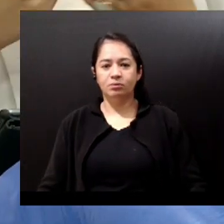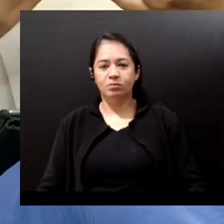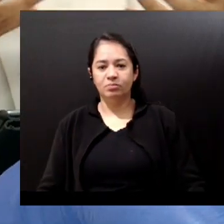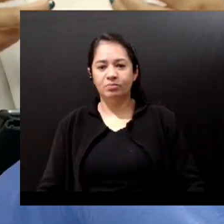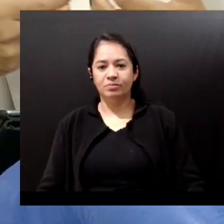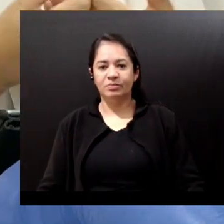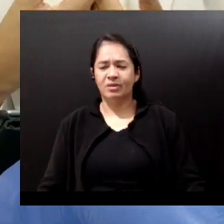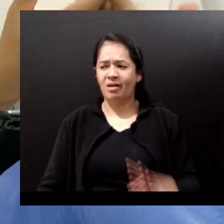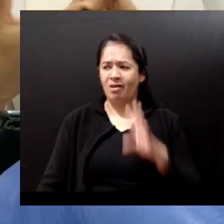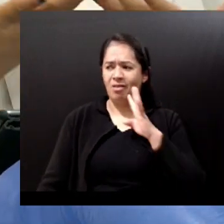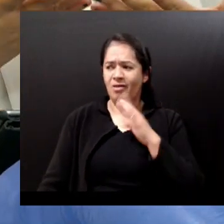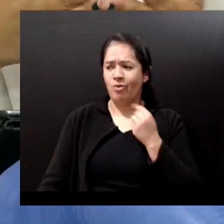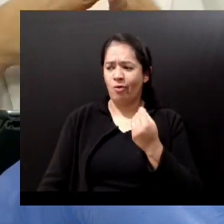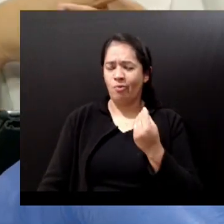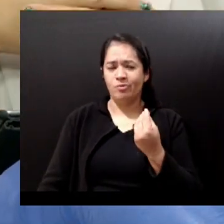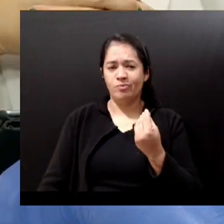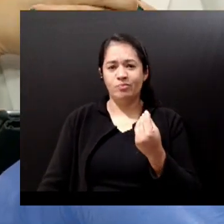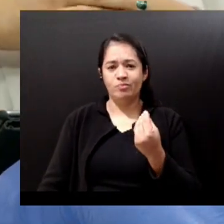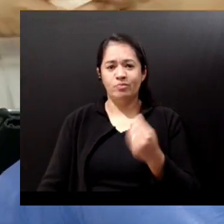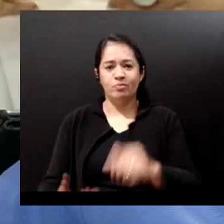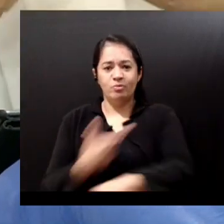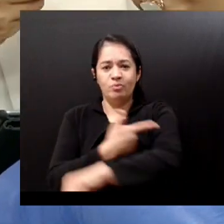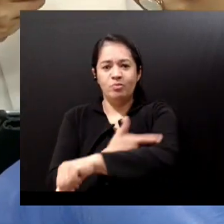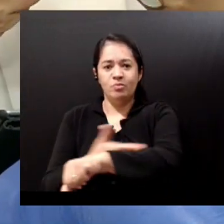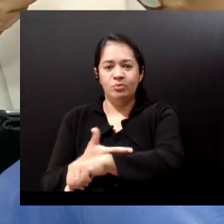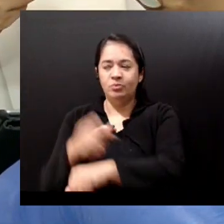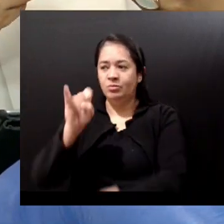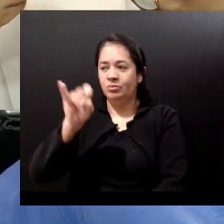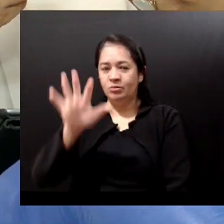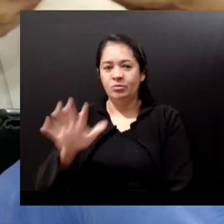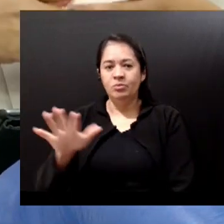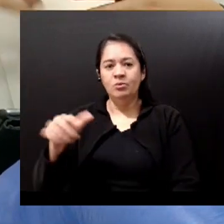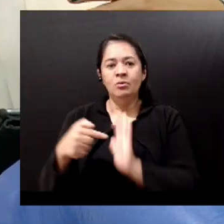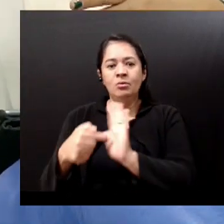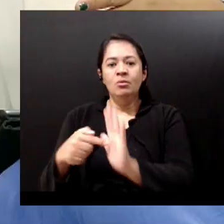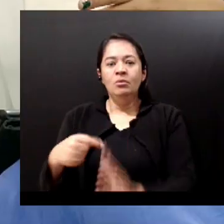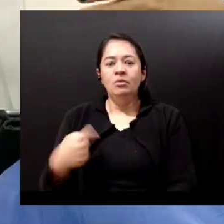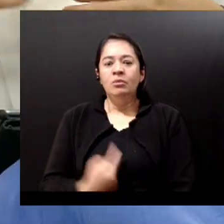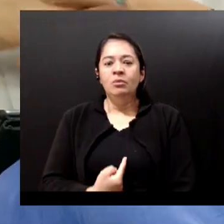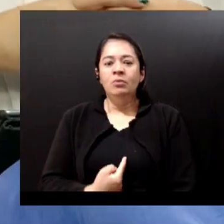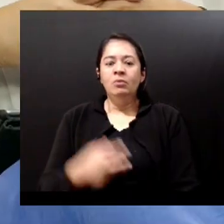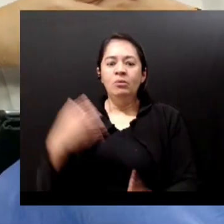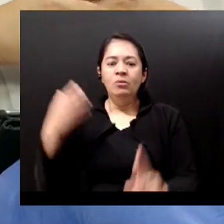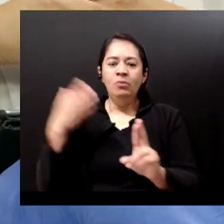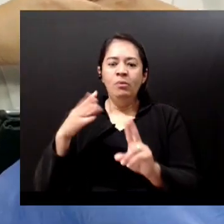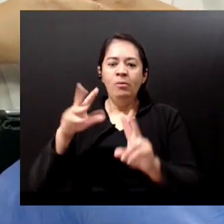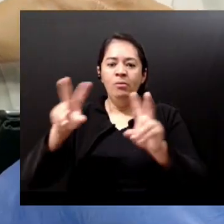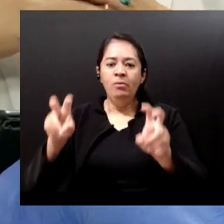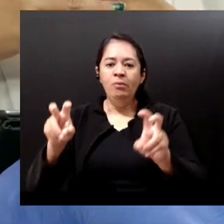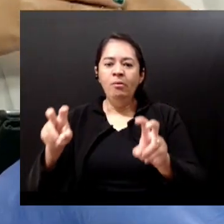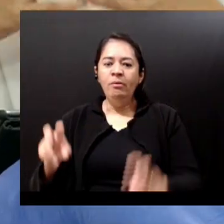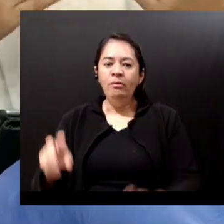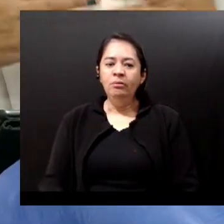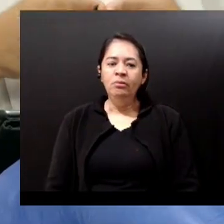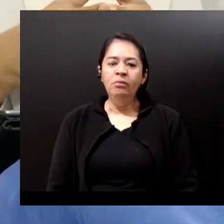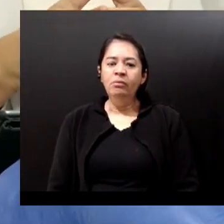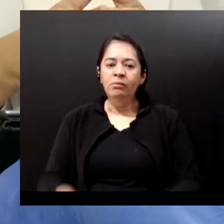a etiqueta, a autoimagem traz pra gente referente a isso? E depois eu quero ver a questão da psicologia